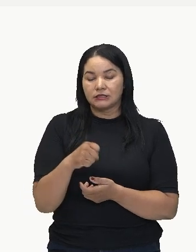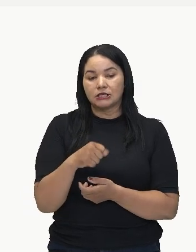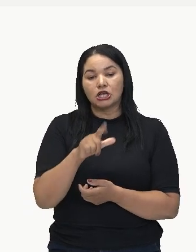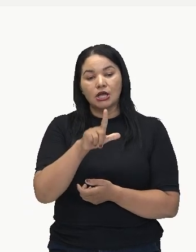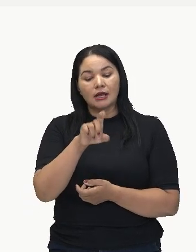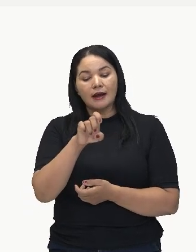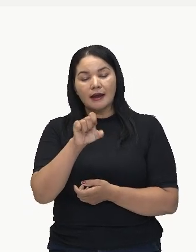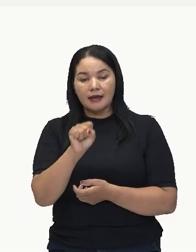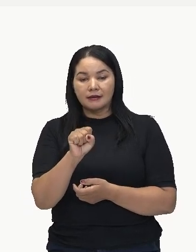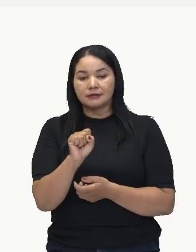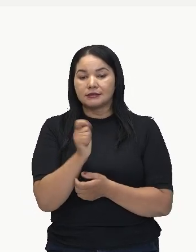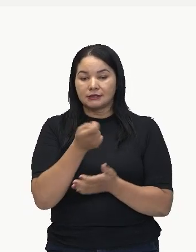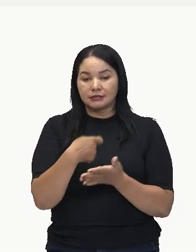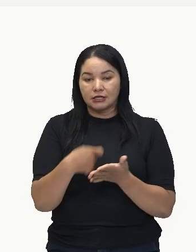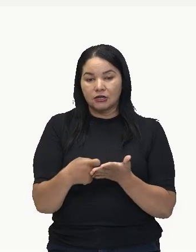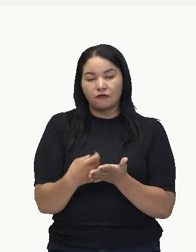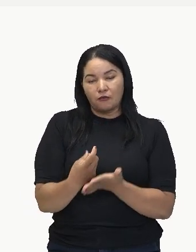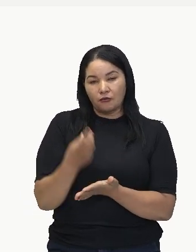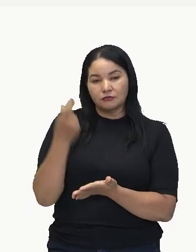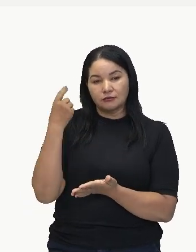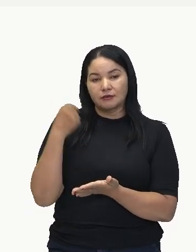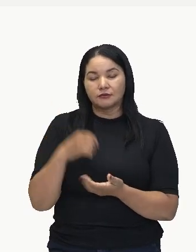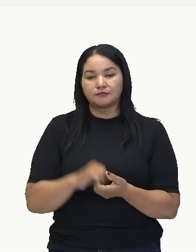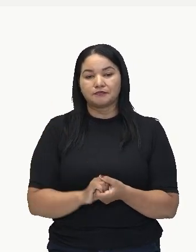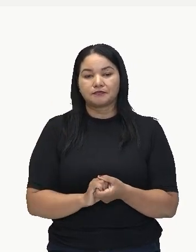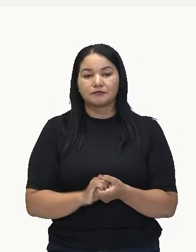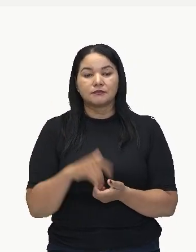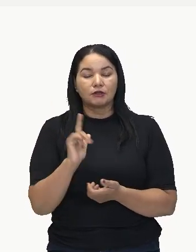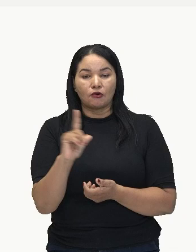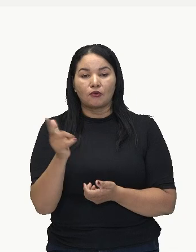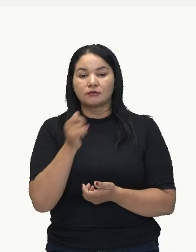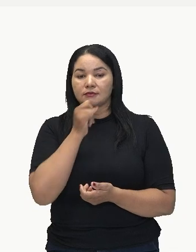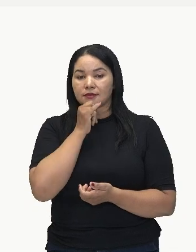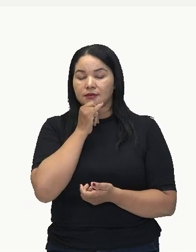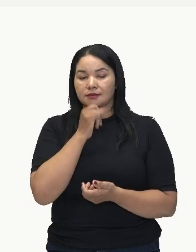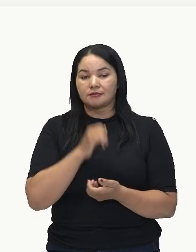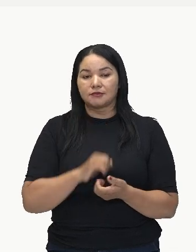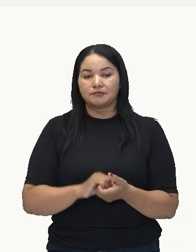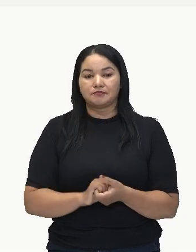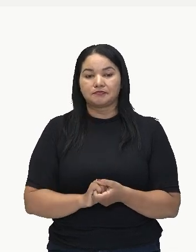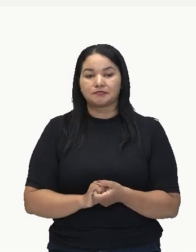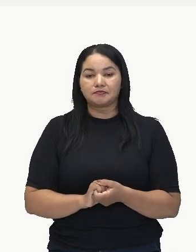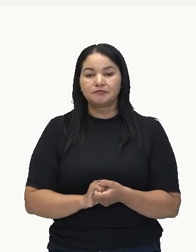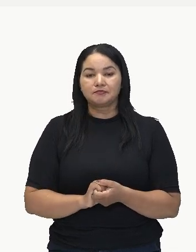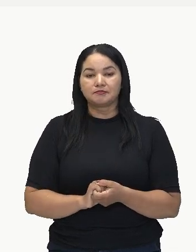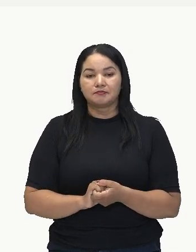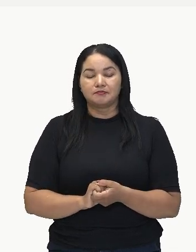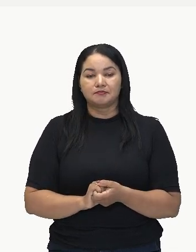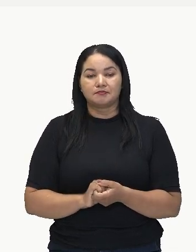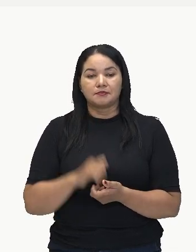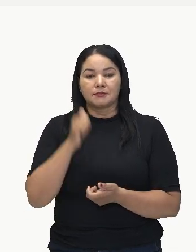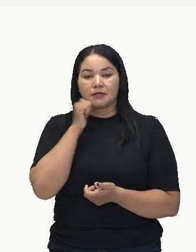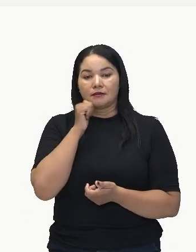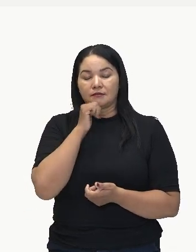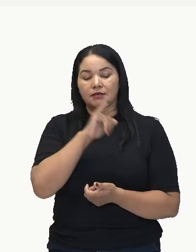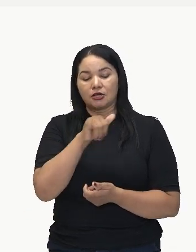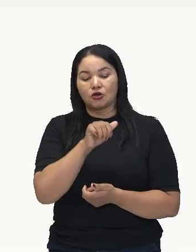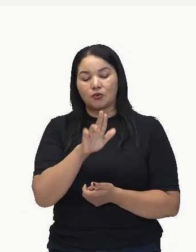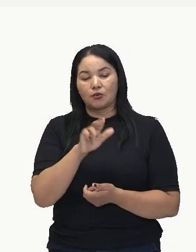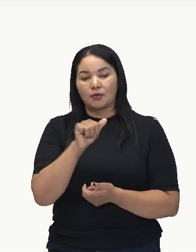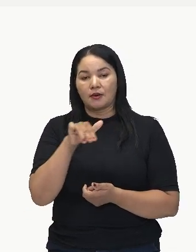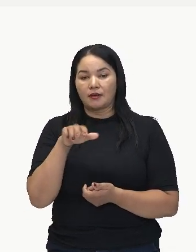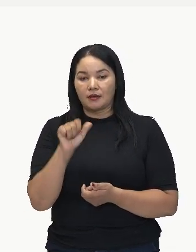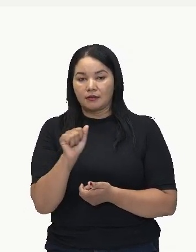mucho tiempo, ¿no? E aí se vai. Mais algum exemplo, profe? Sim. Juana contava chistes à